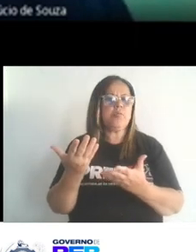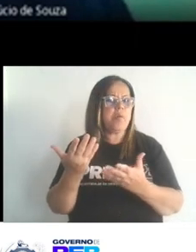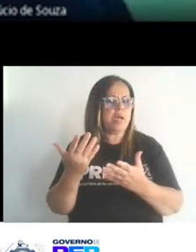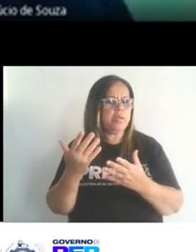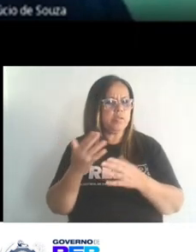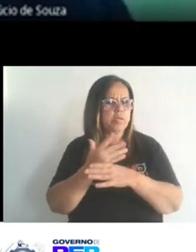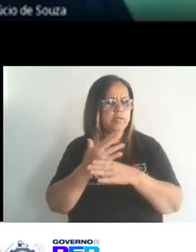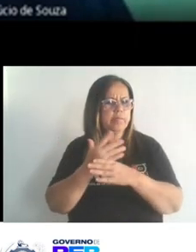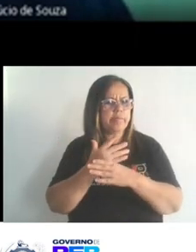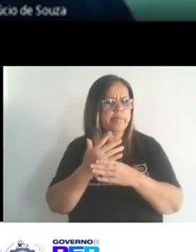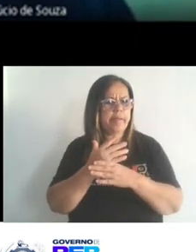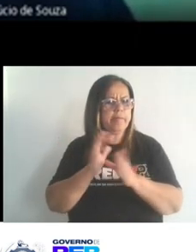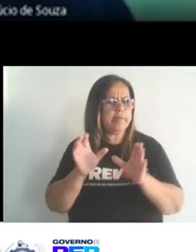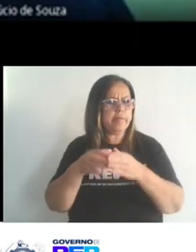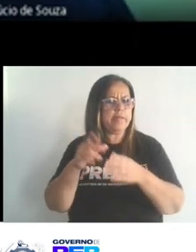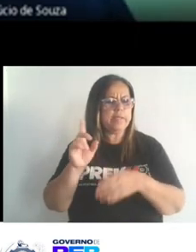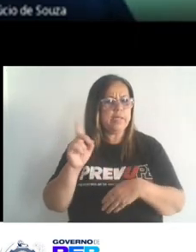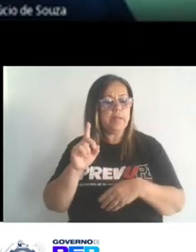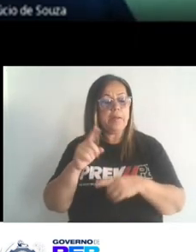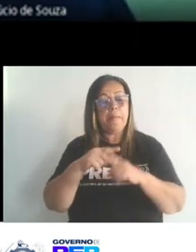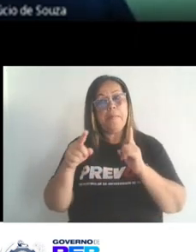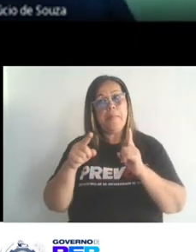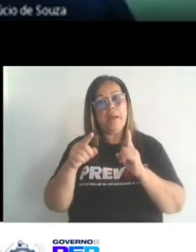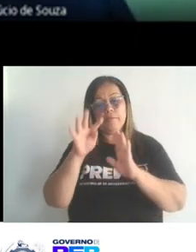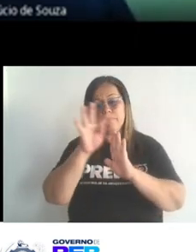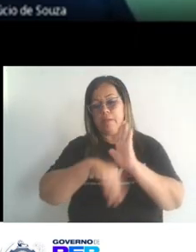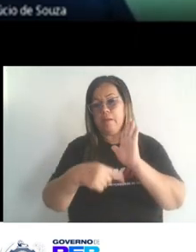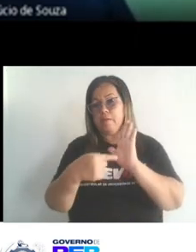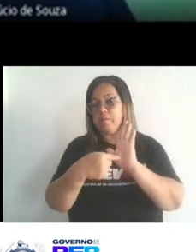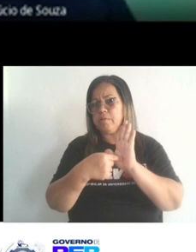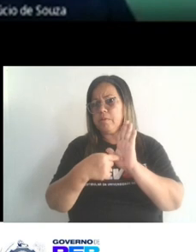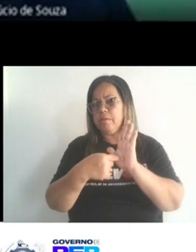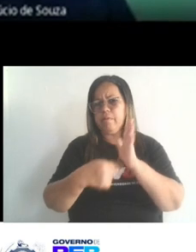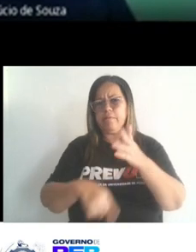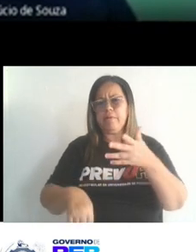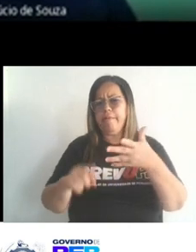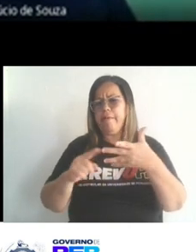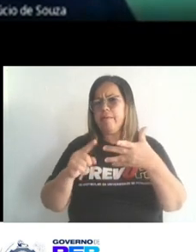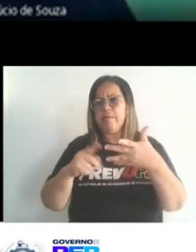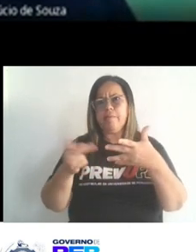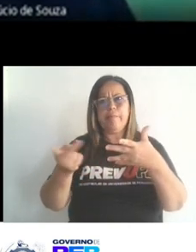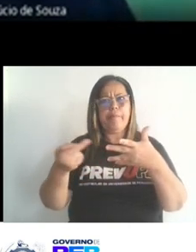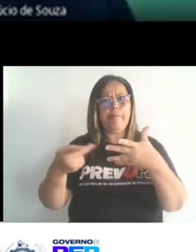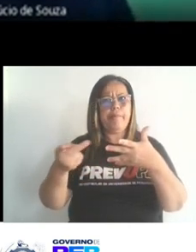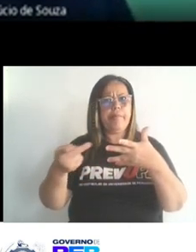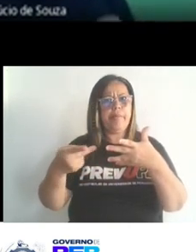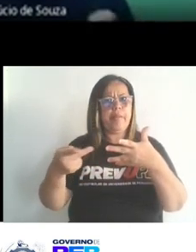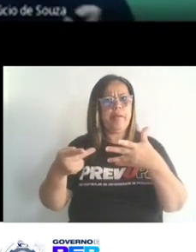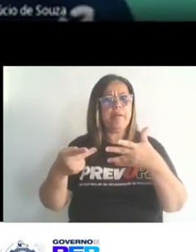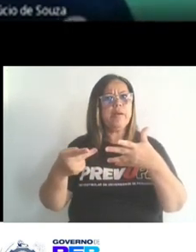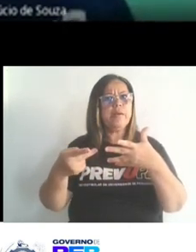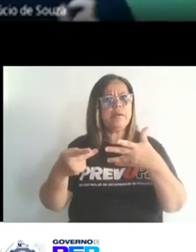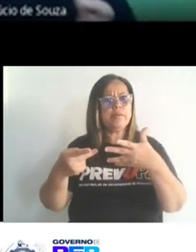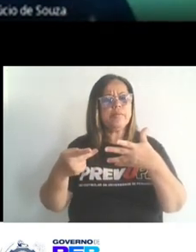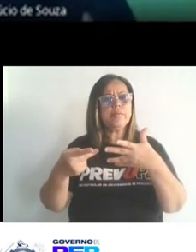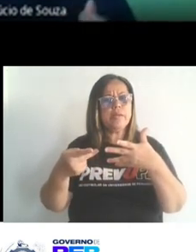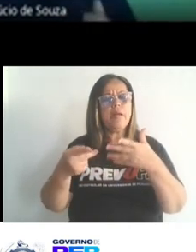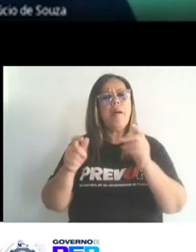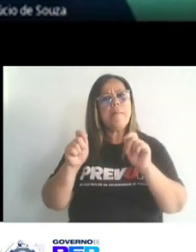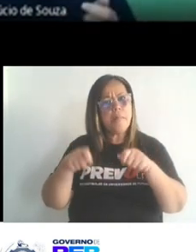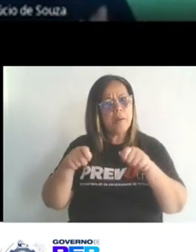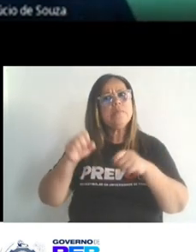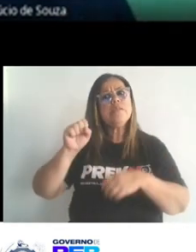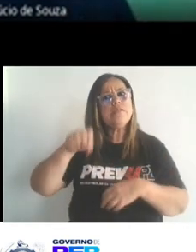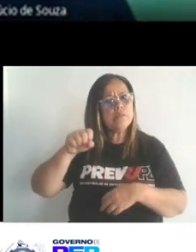de acordo com o texto essa afirmação está errada ela pode